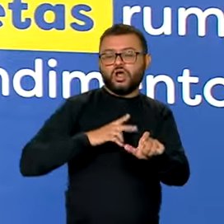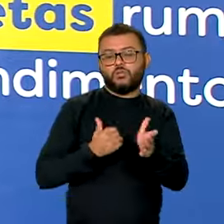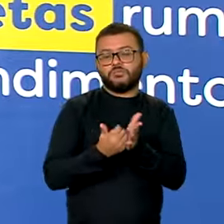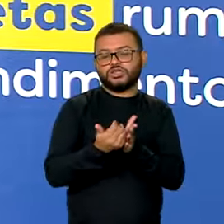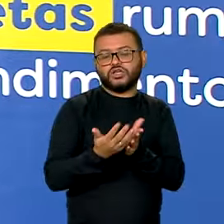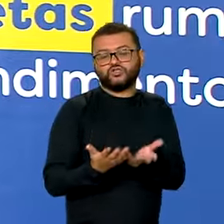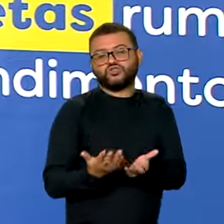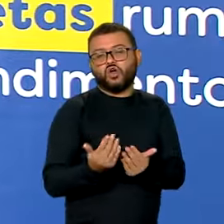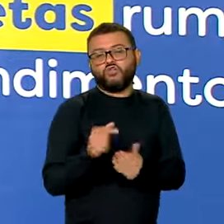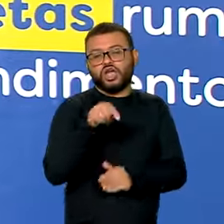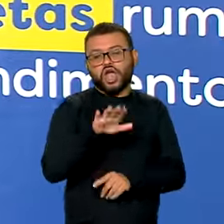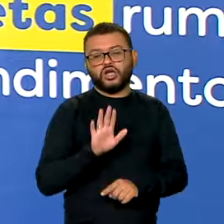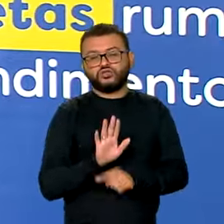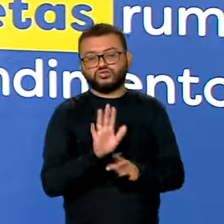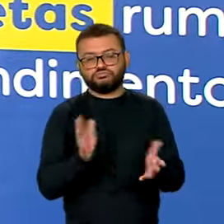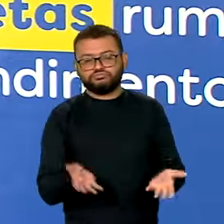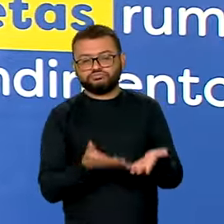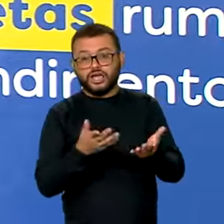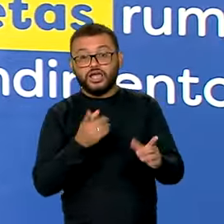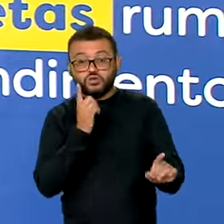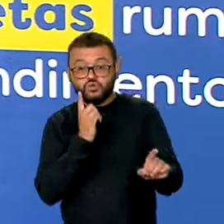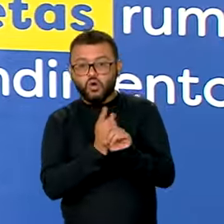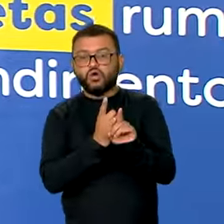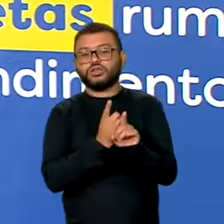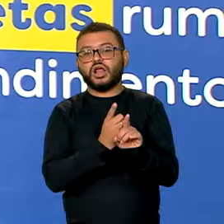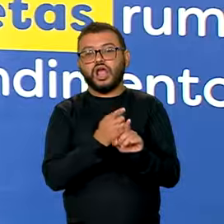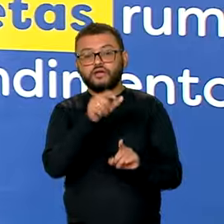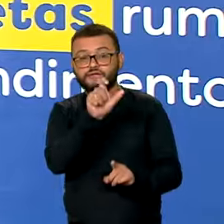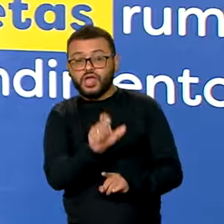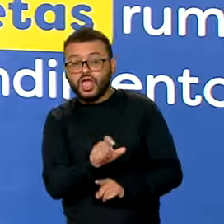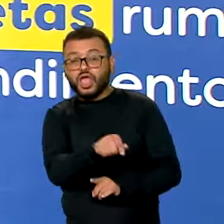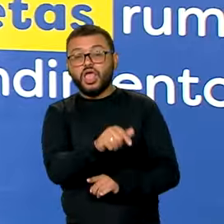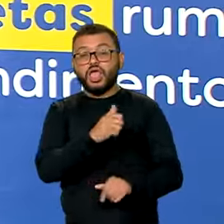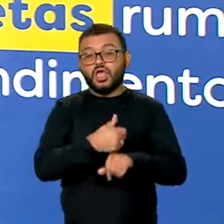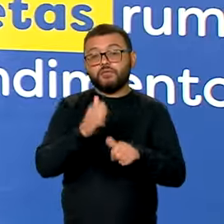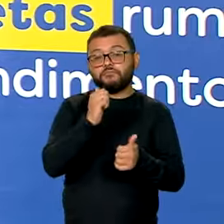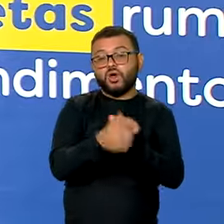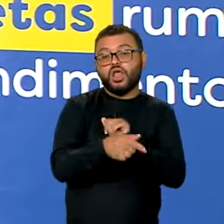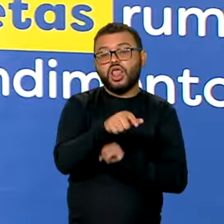gente puder identificar